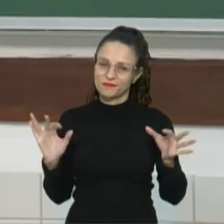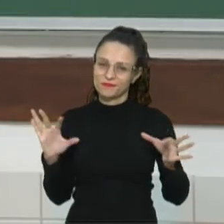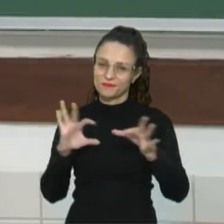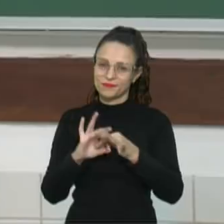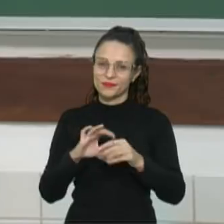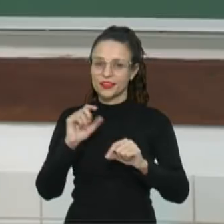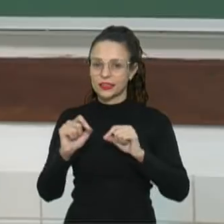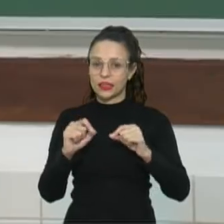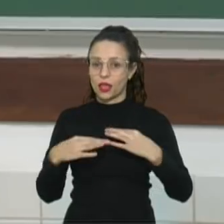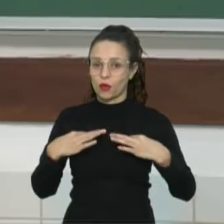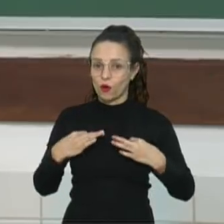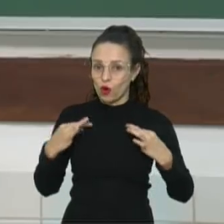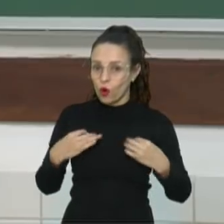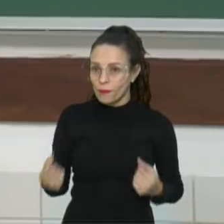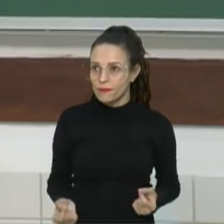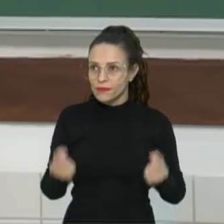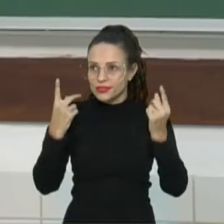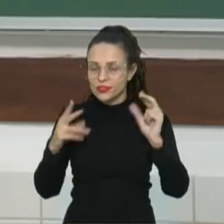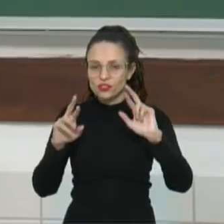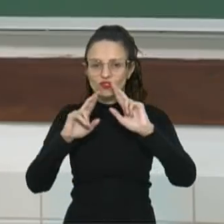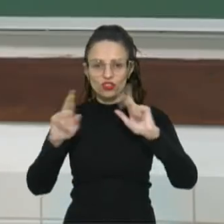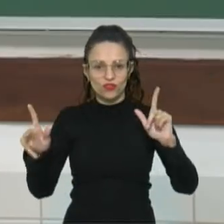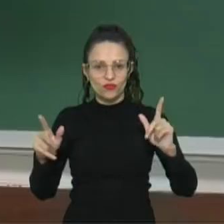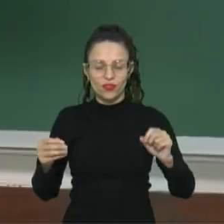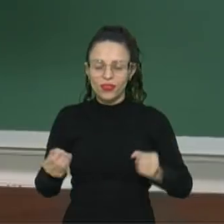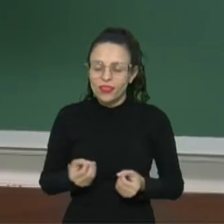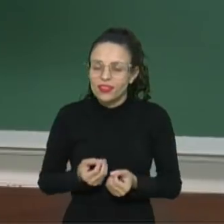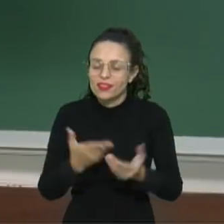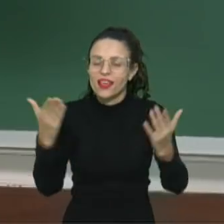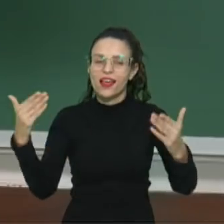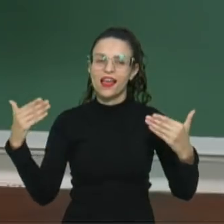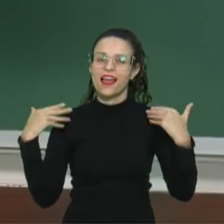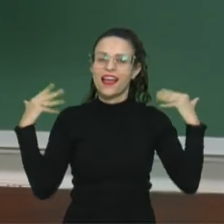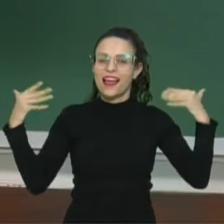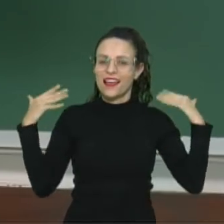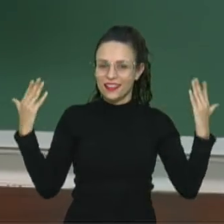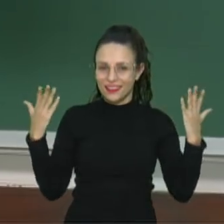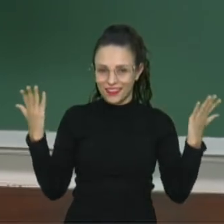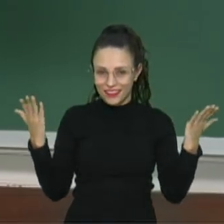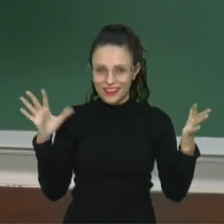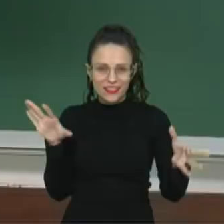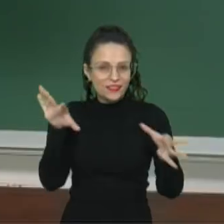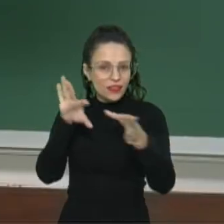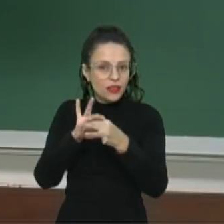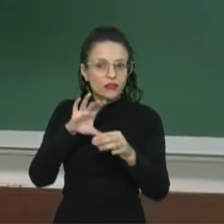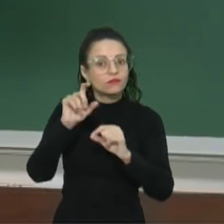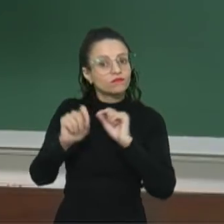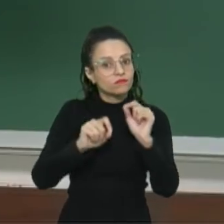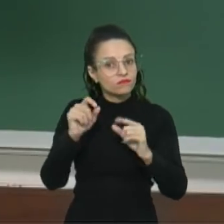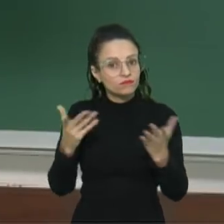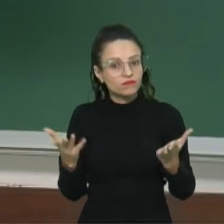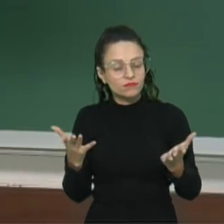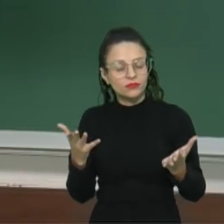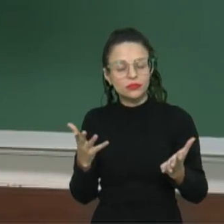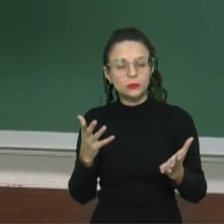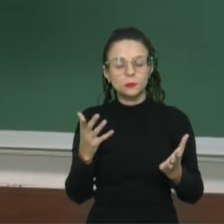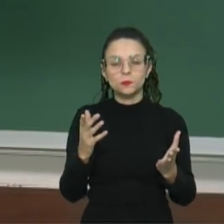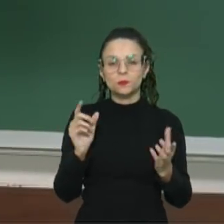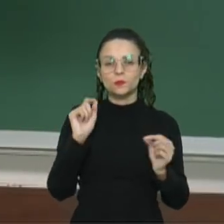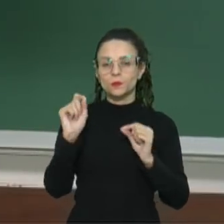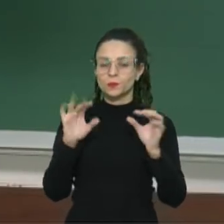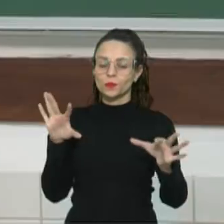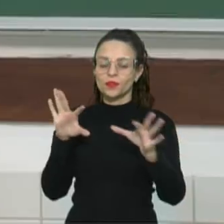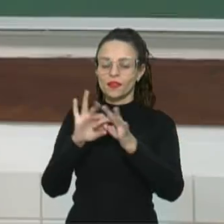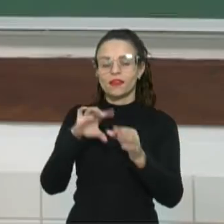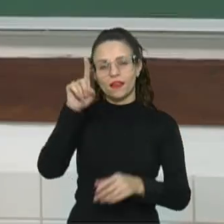tem um traje bizarro, diferente, que leva alegria a toda a gente, olha, até rimou, olha, nem tinha programado essa rima,